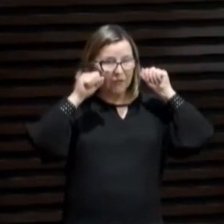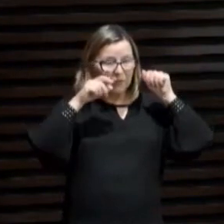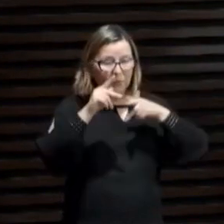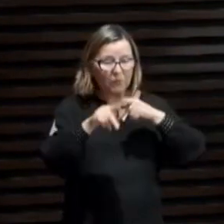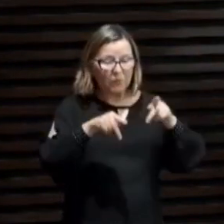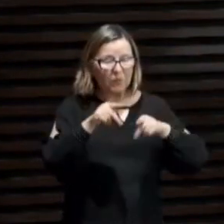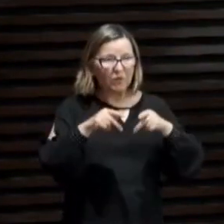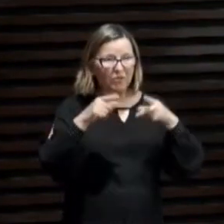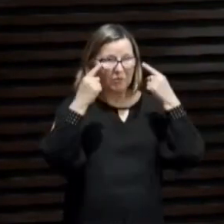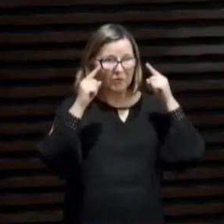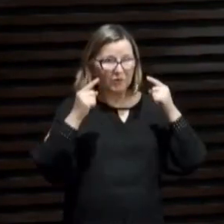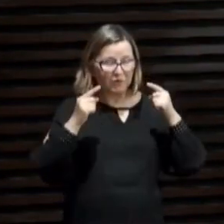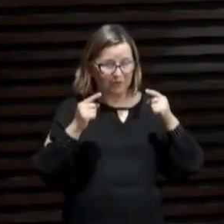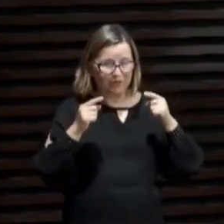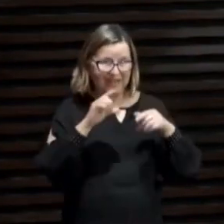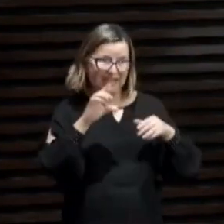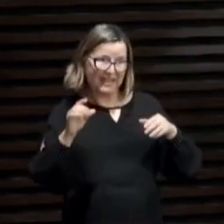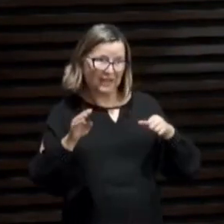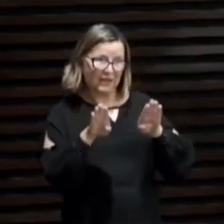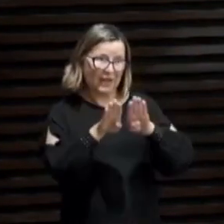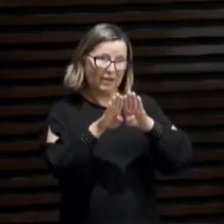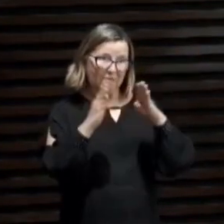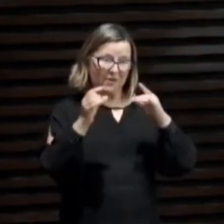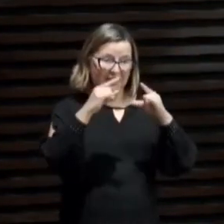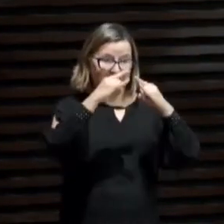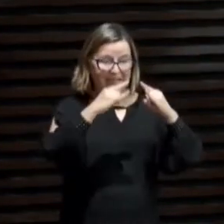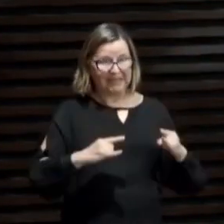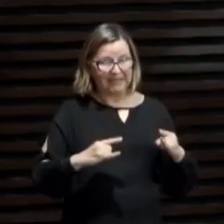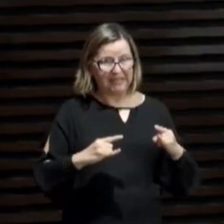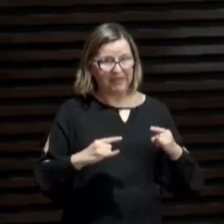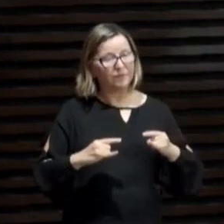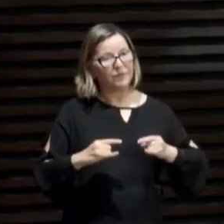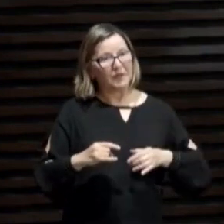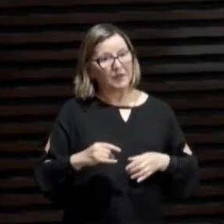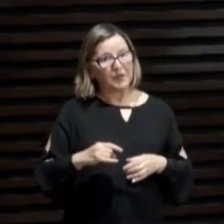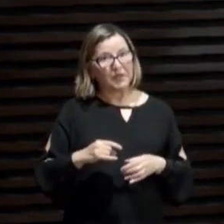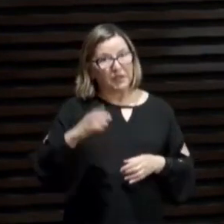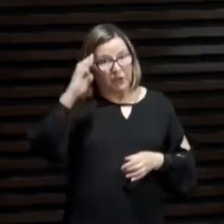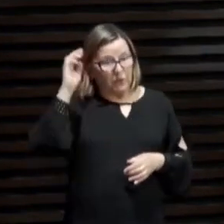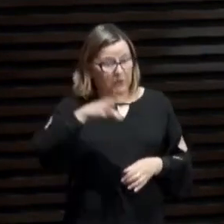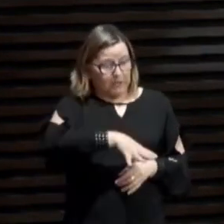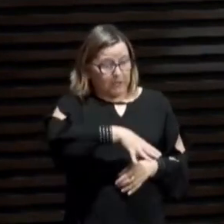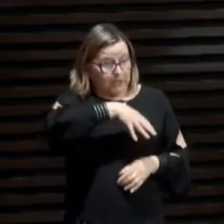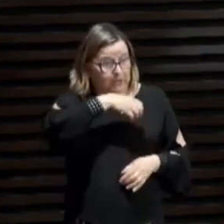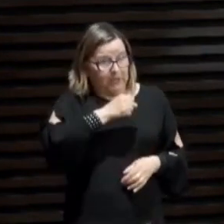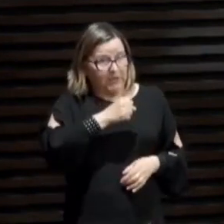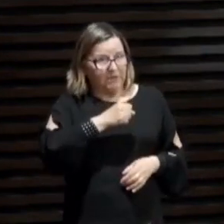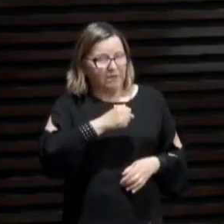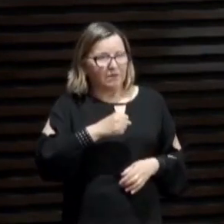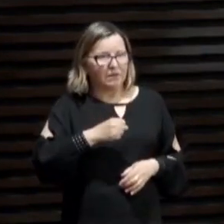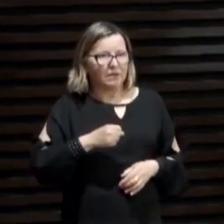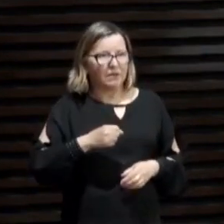um à porta da sua tenda, e a ira do Senhor grandemente se acendeu, e pareceu mal aos olhos de Moisés.